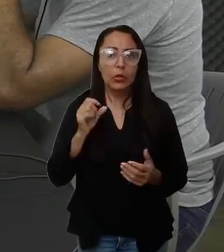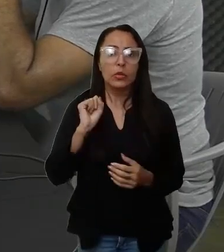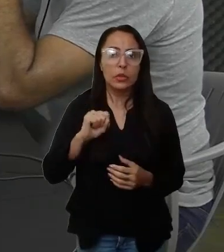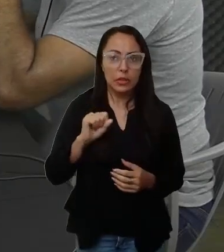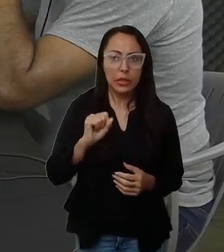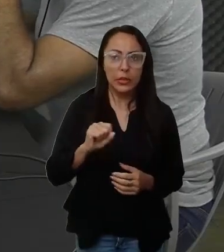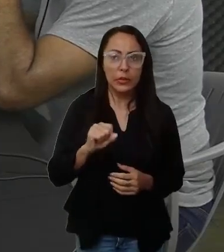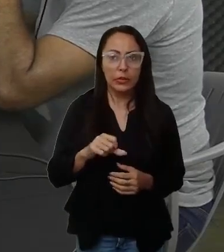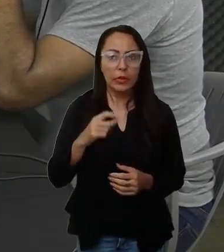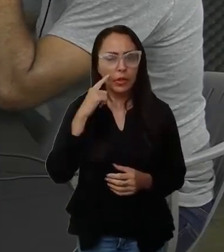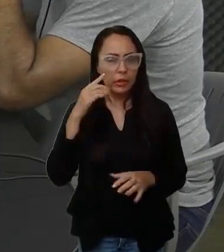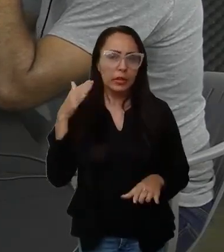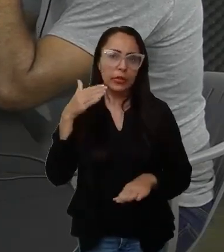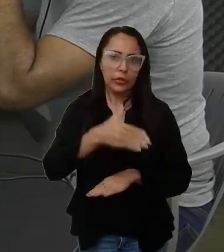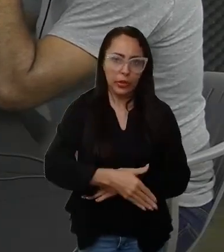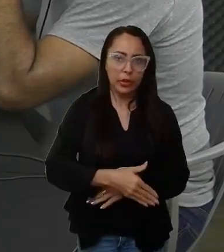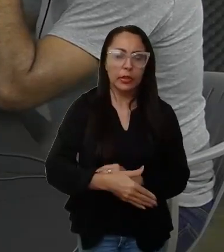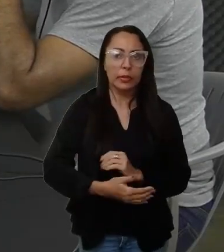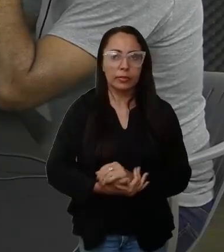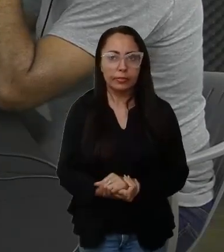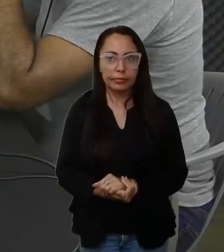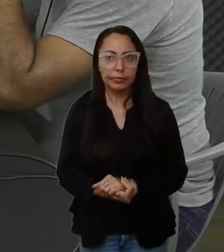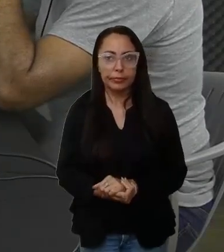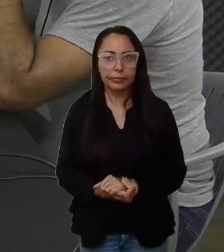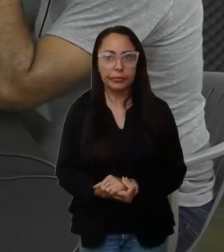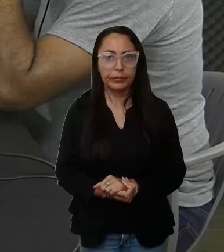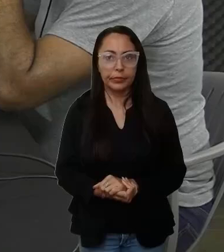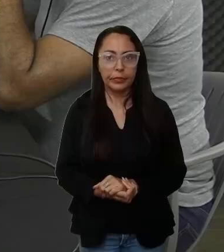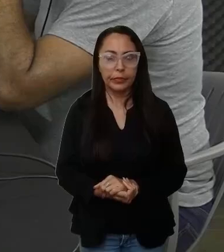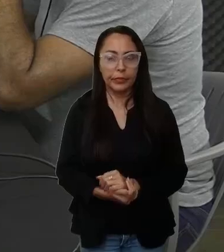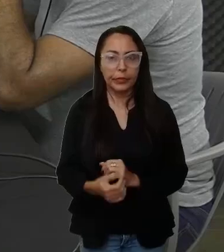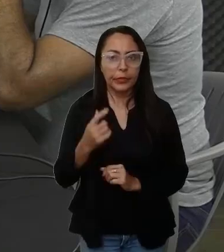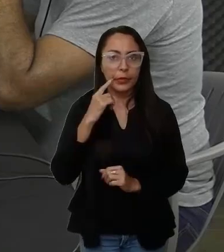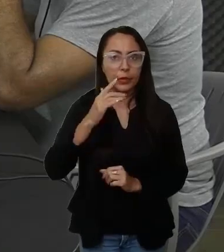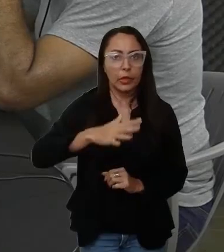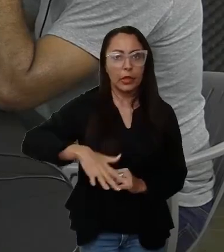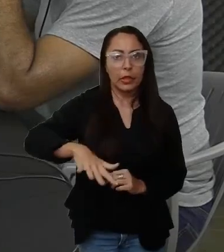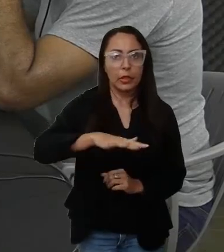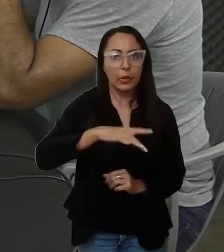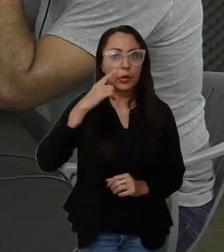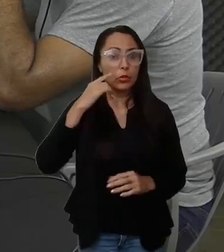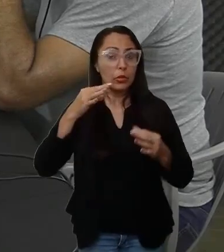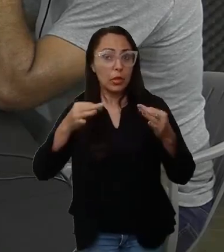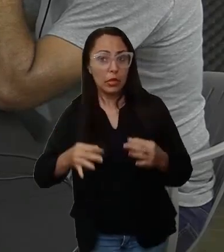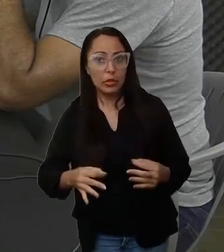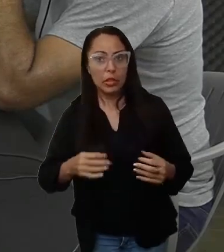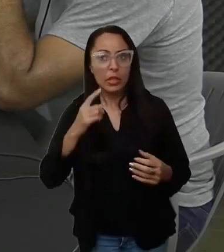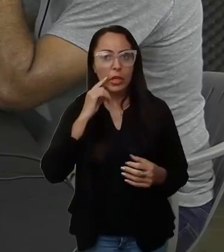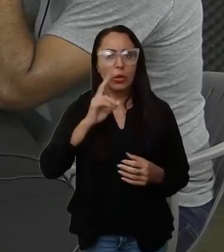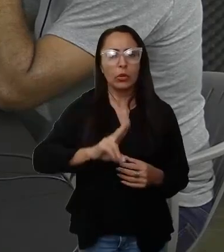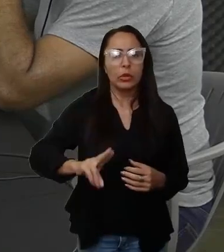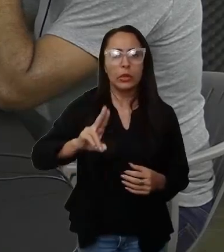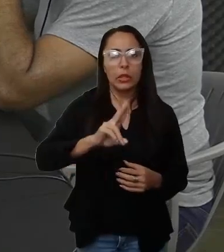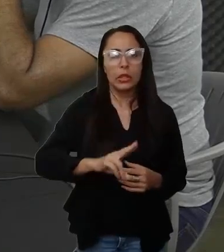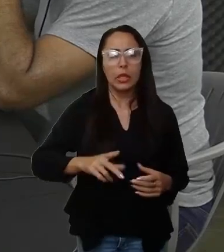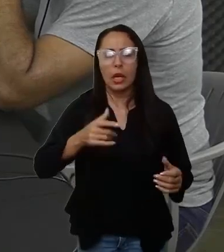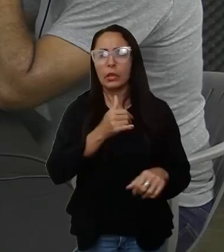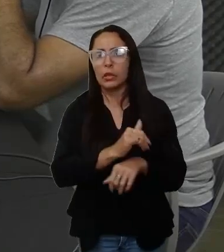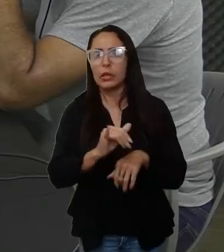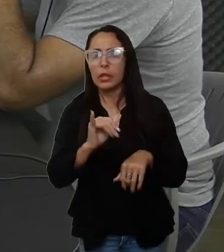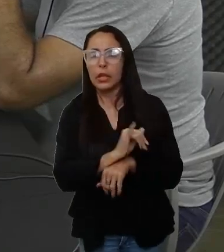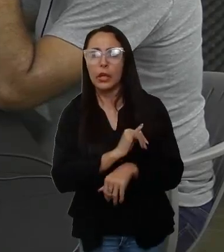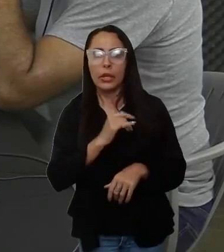vai interferir no aquecimento. Então o mais correto seria utilizar de mecanismos